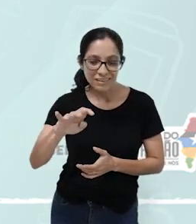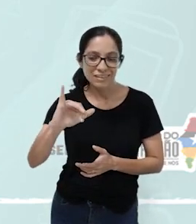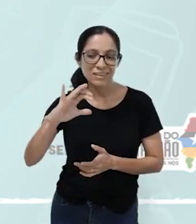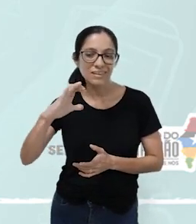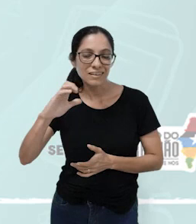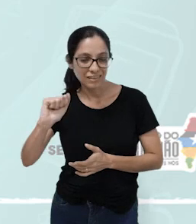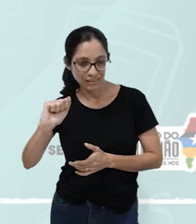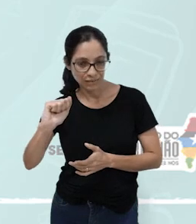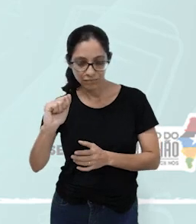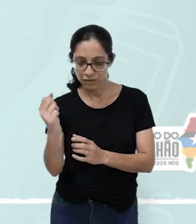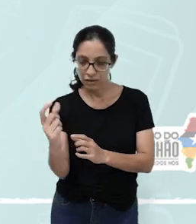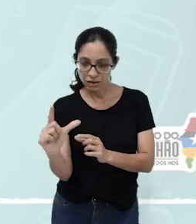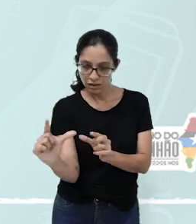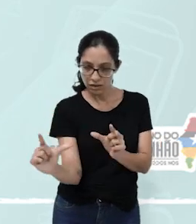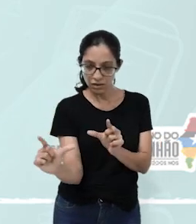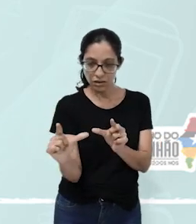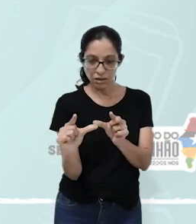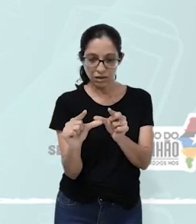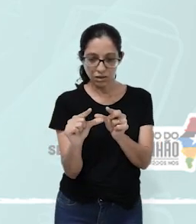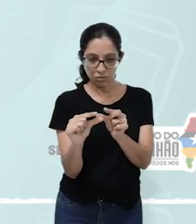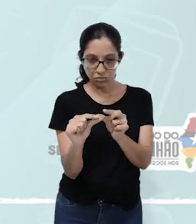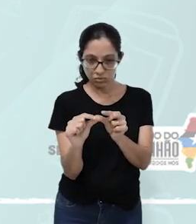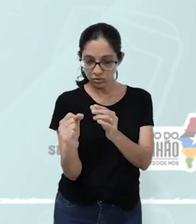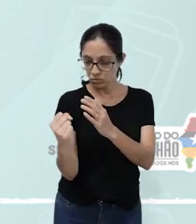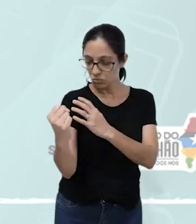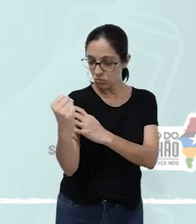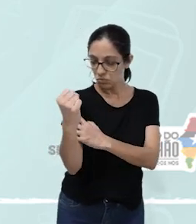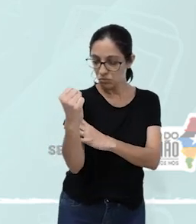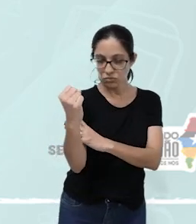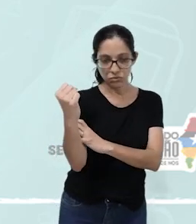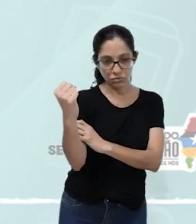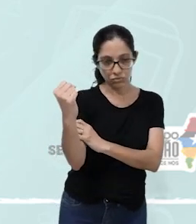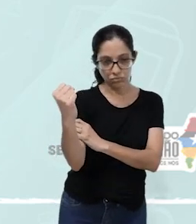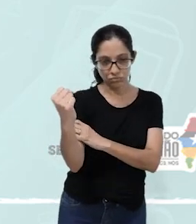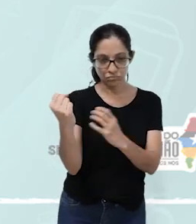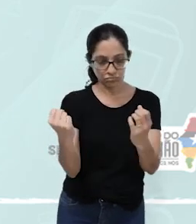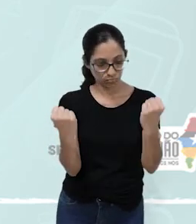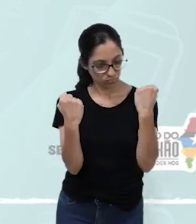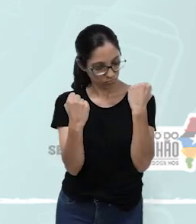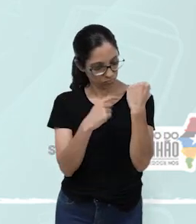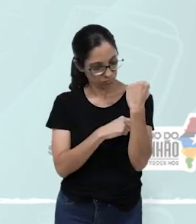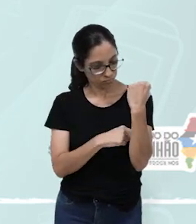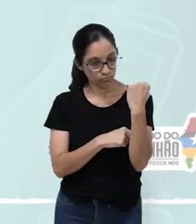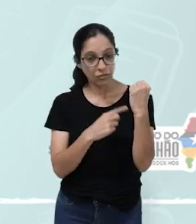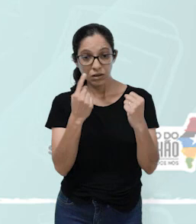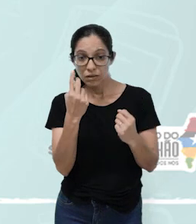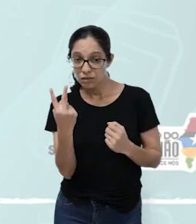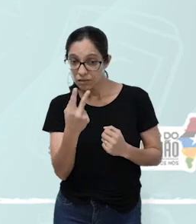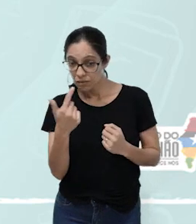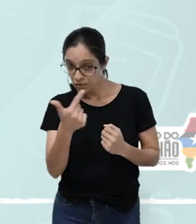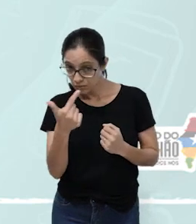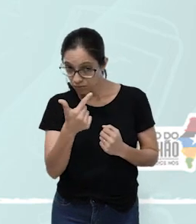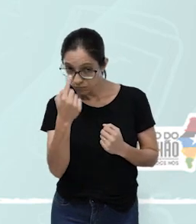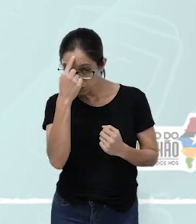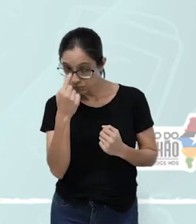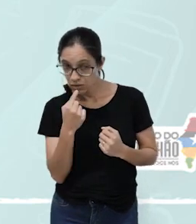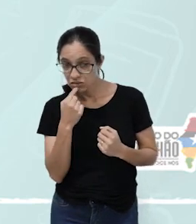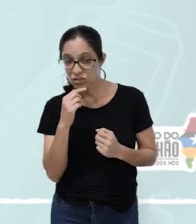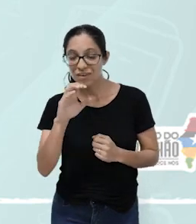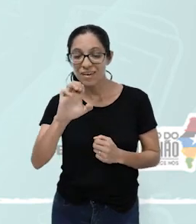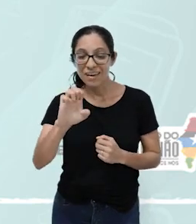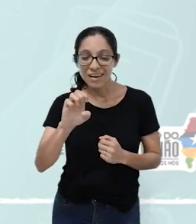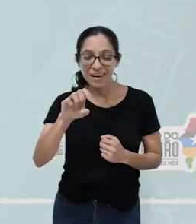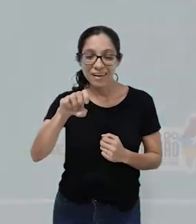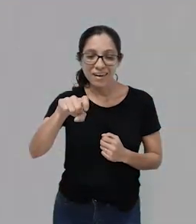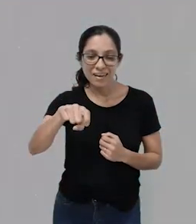Ela está encurtando o músculo do bíceps. Na segunda imagem, fase o quê? Excêntrica.